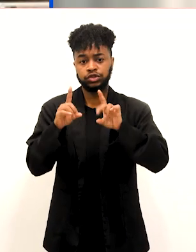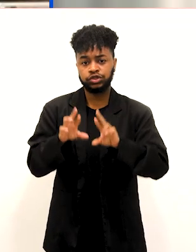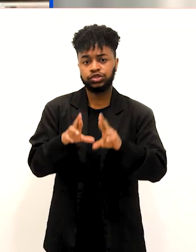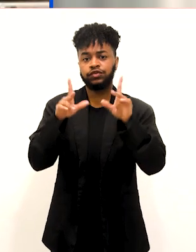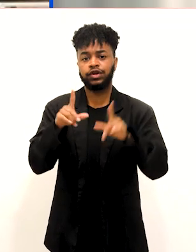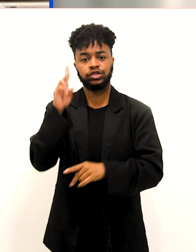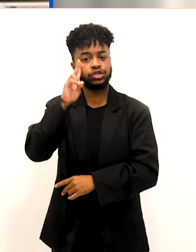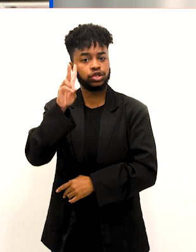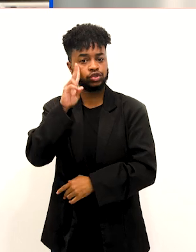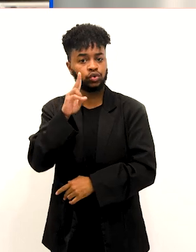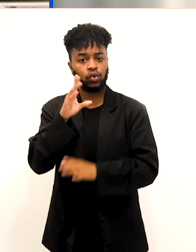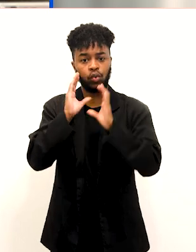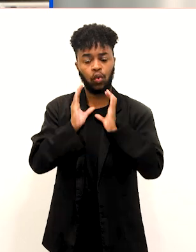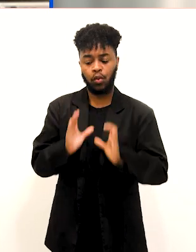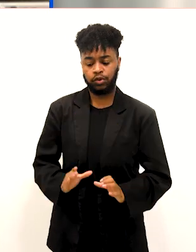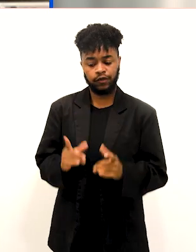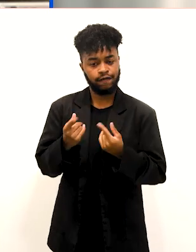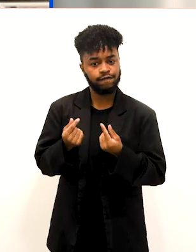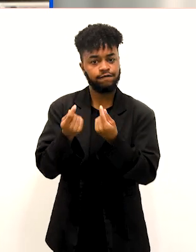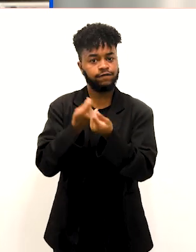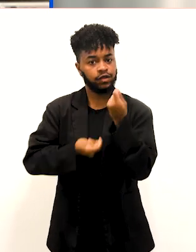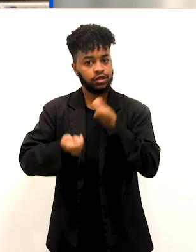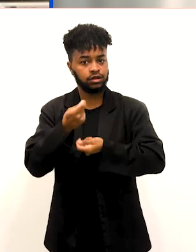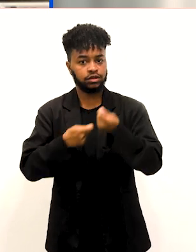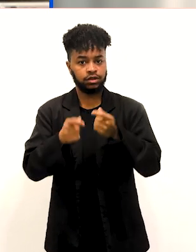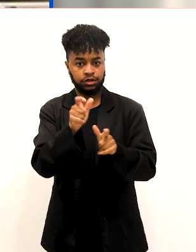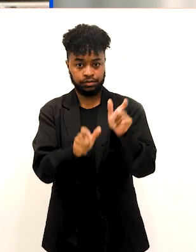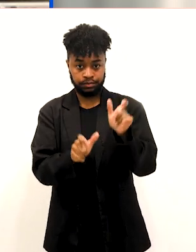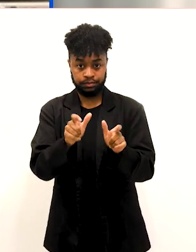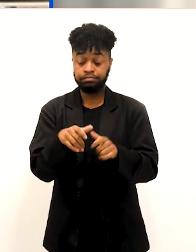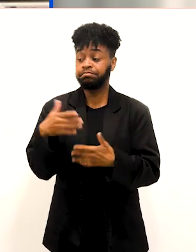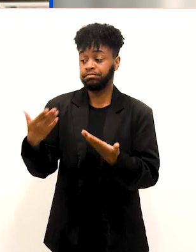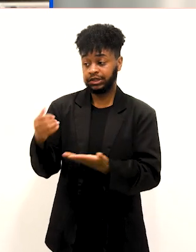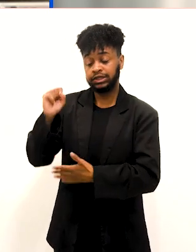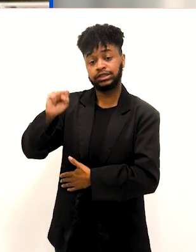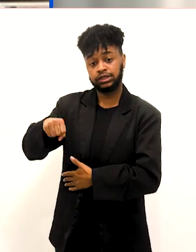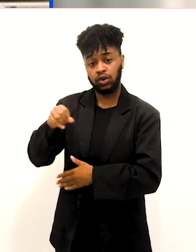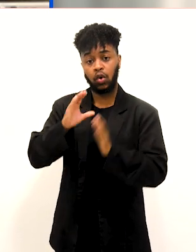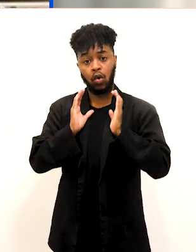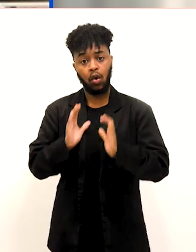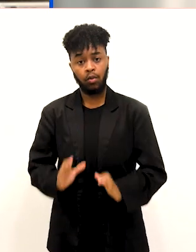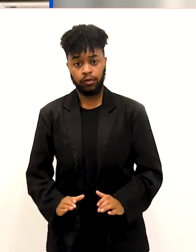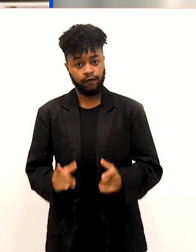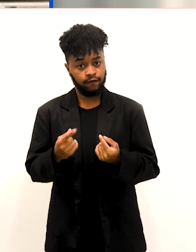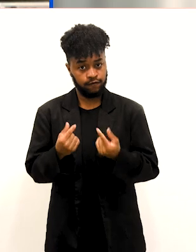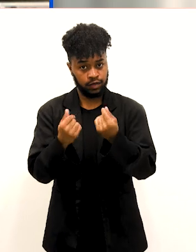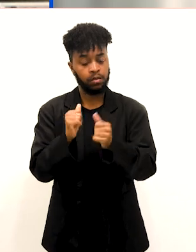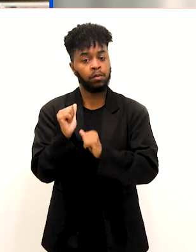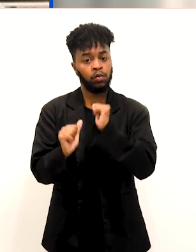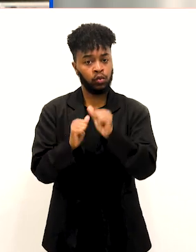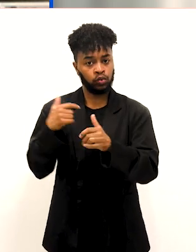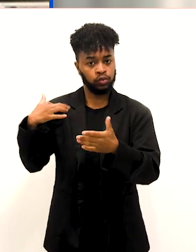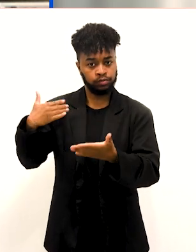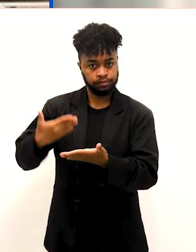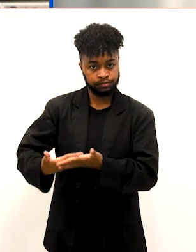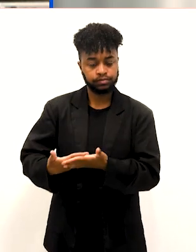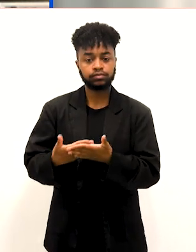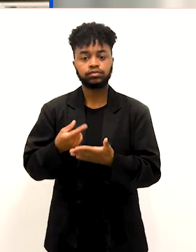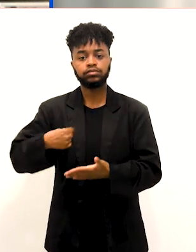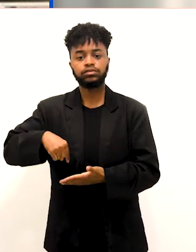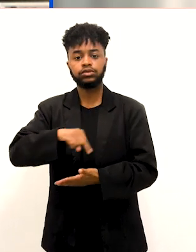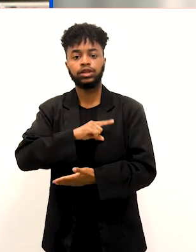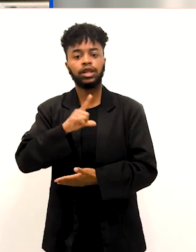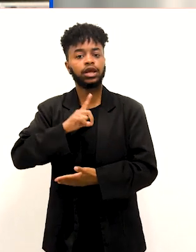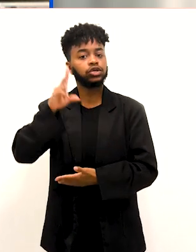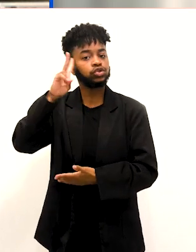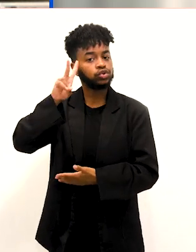na história do comportamento financeiro, da educação financeira das pessoas. Sim, o comportamento financeiro vem mudando ao longo dos anos. A